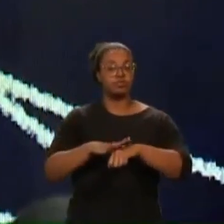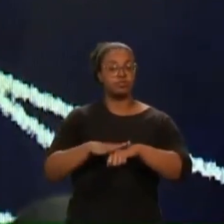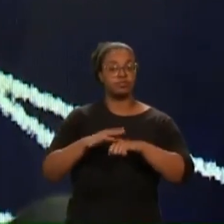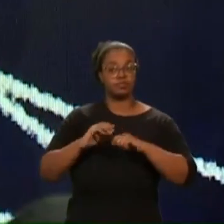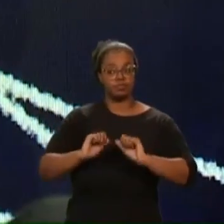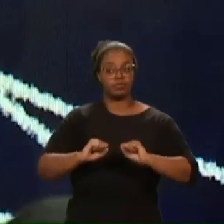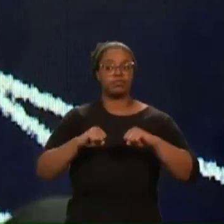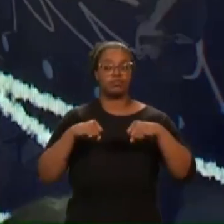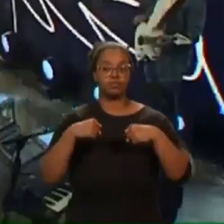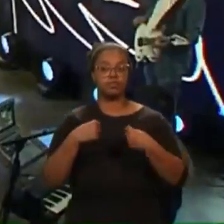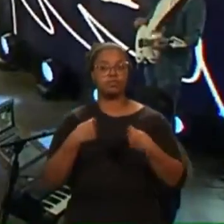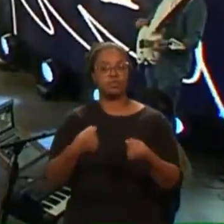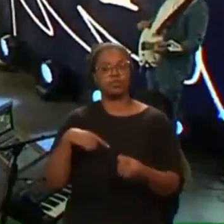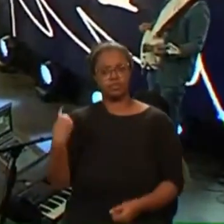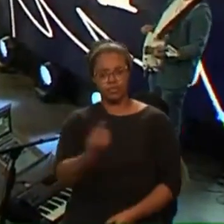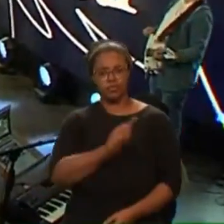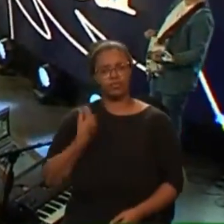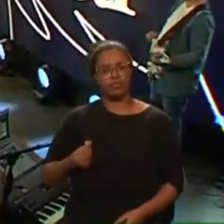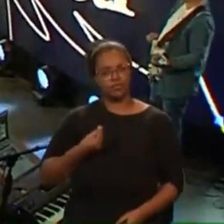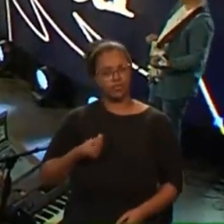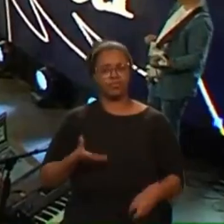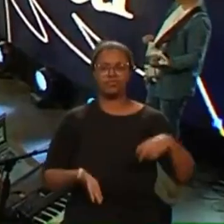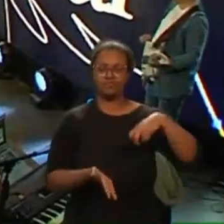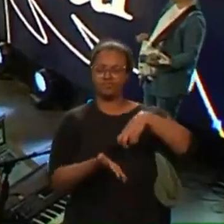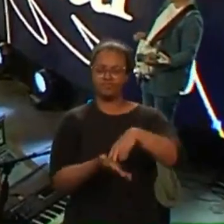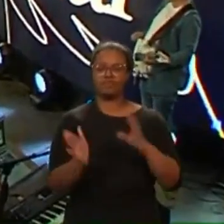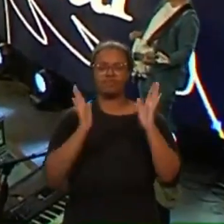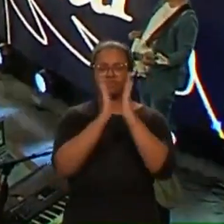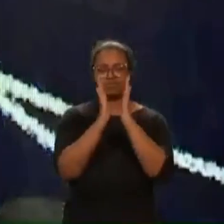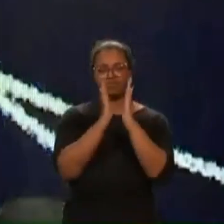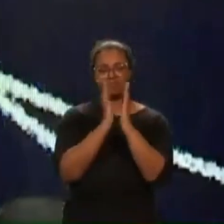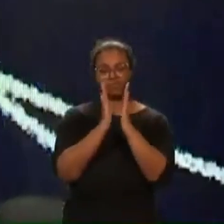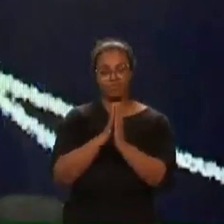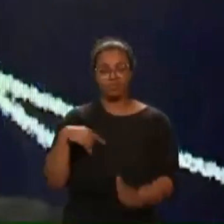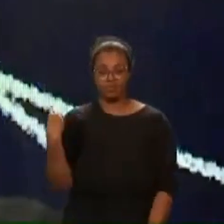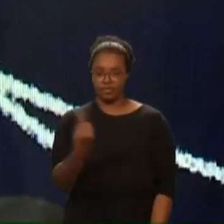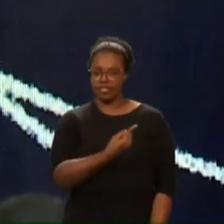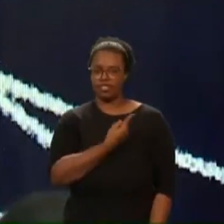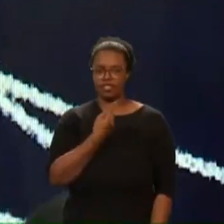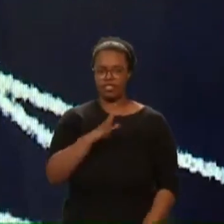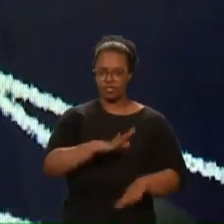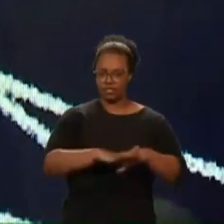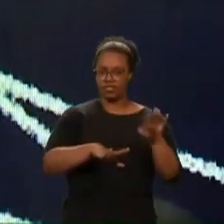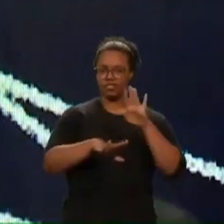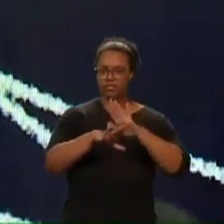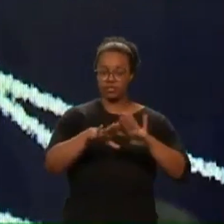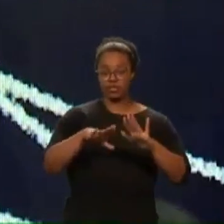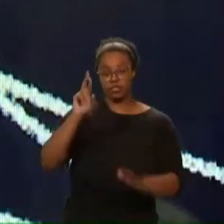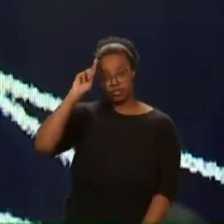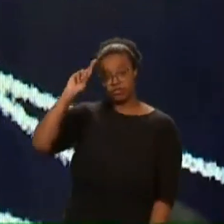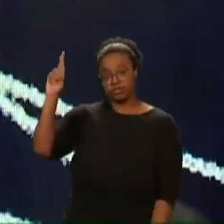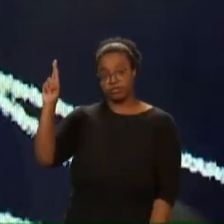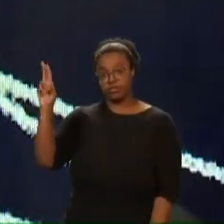a nossa vida os nossos joelhos e oração as nossas mãos e tudo aquilo que o senhor nos permitir